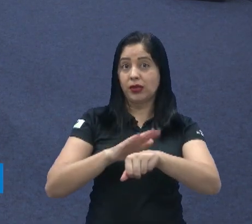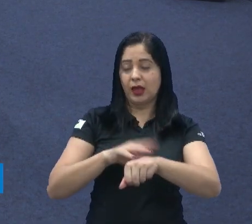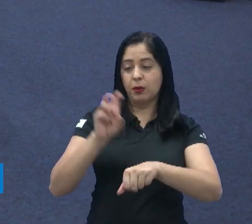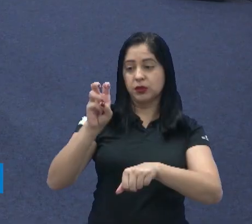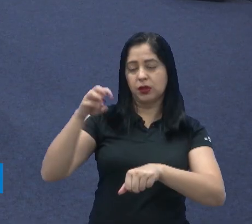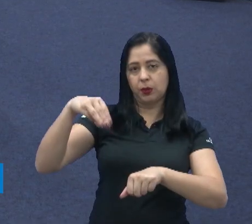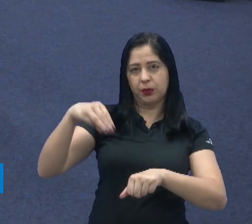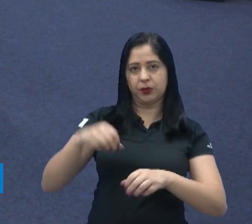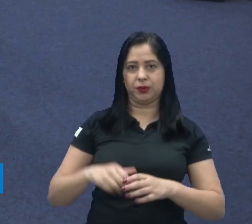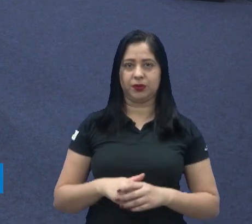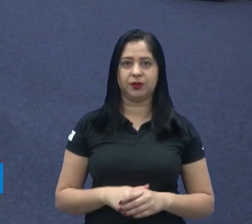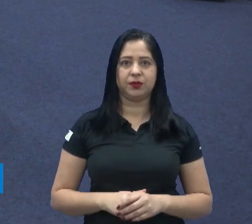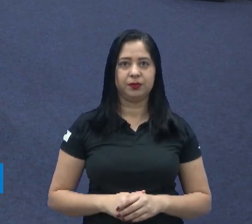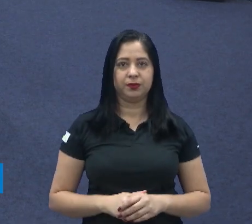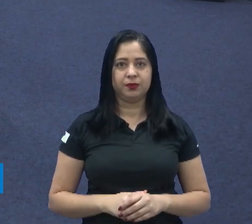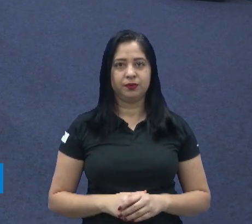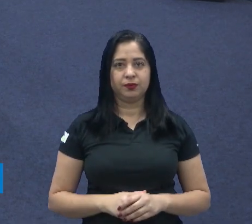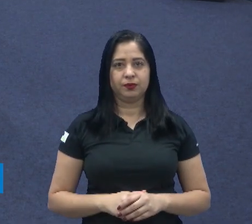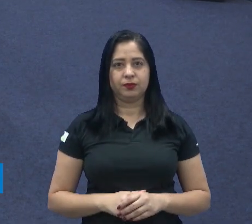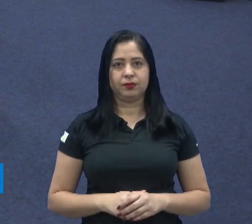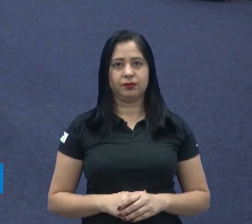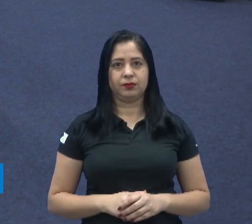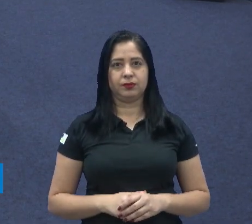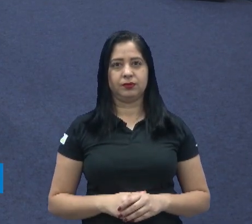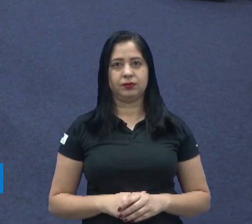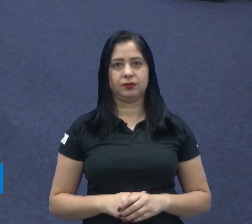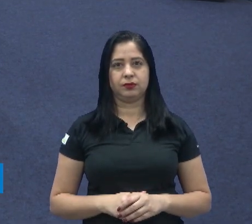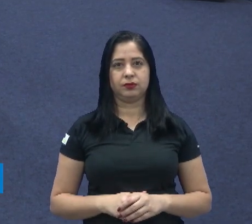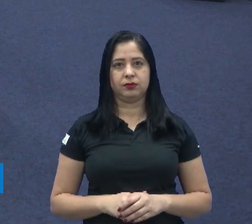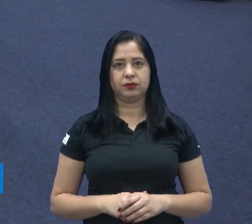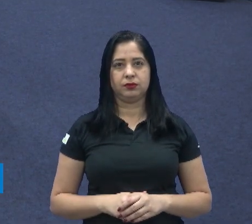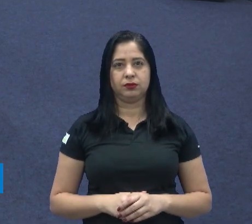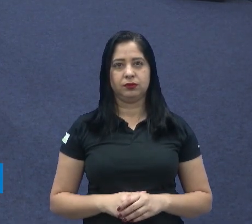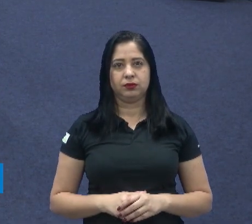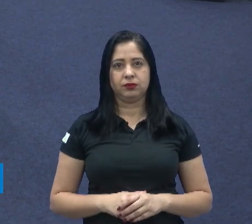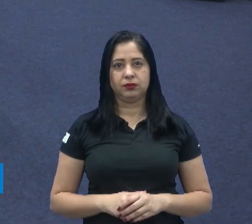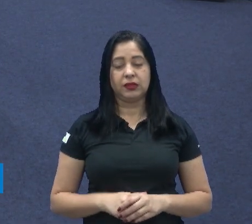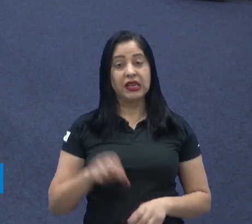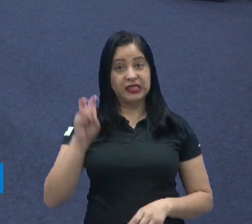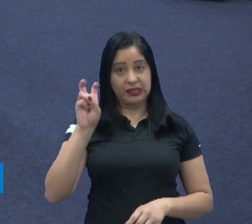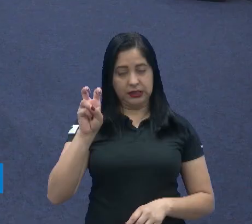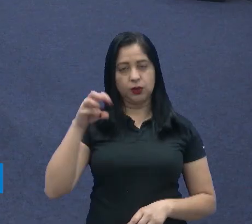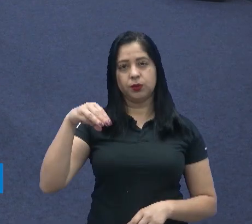minutos. E tem liderança, não? Não? 5 minutos.